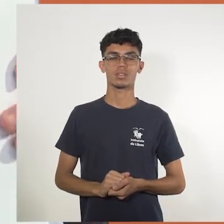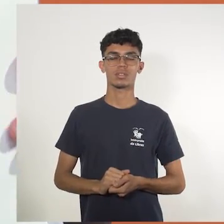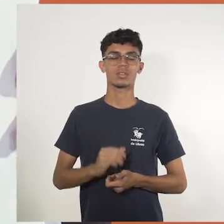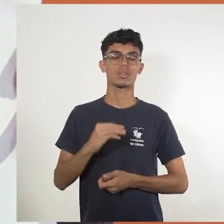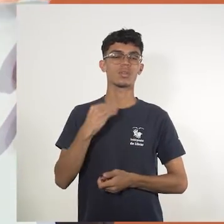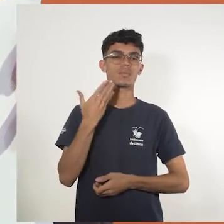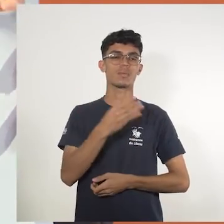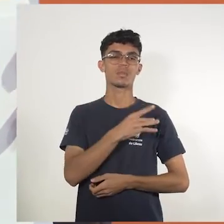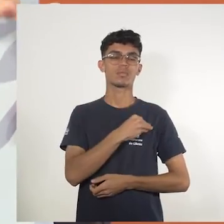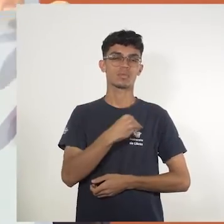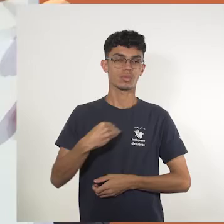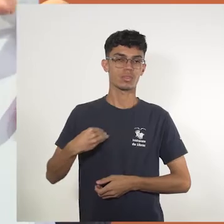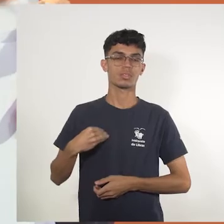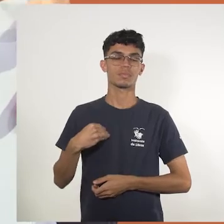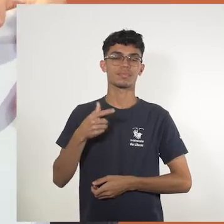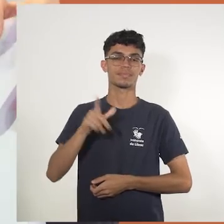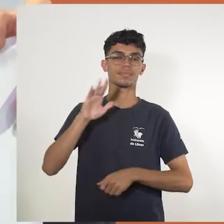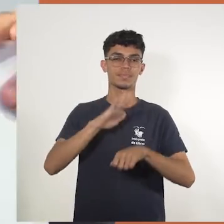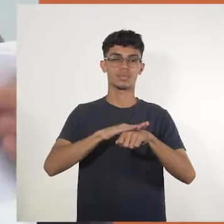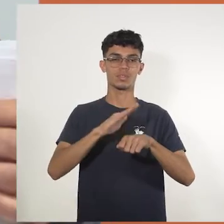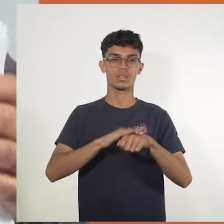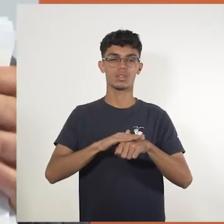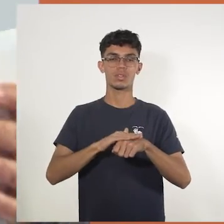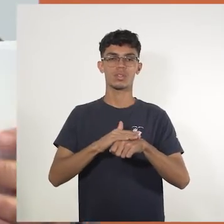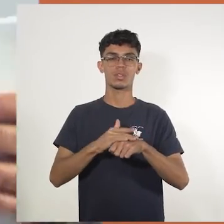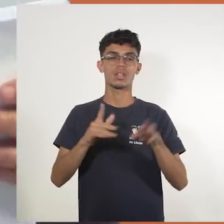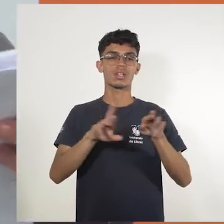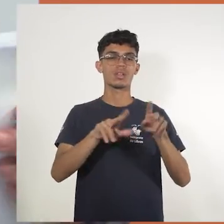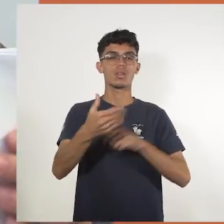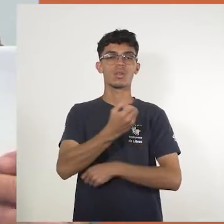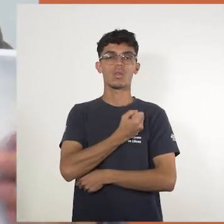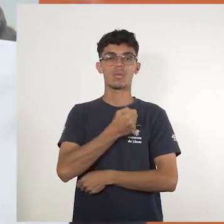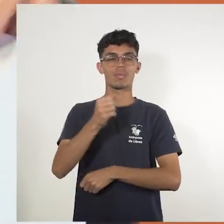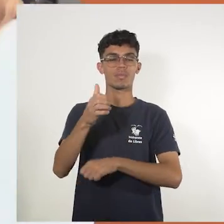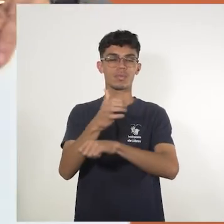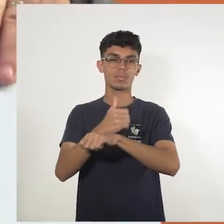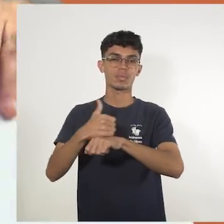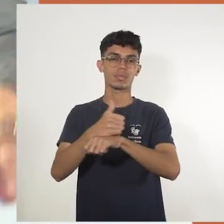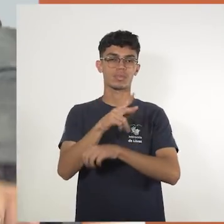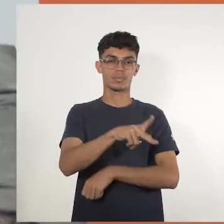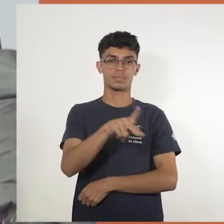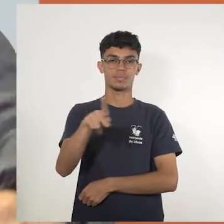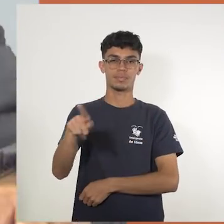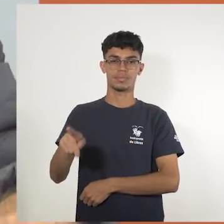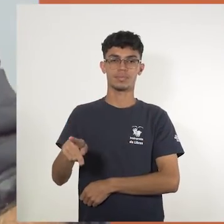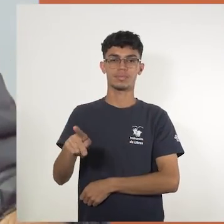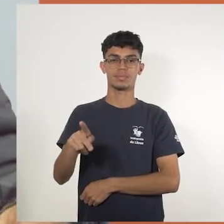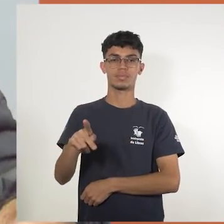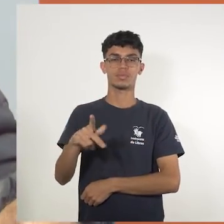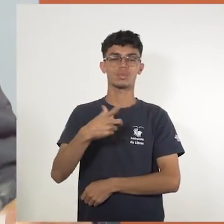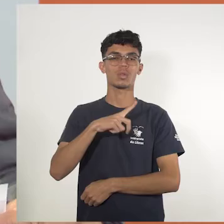anteriores, onde os professores, e devido à